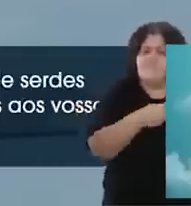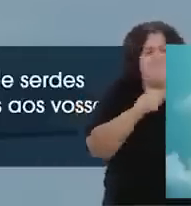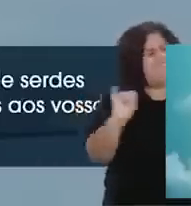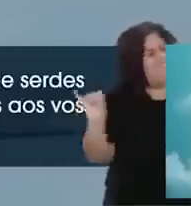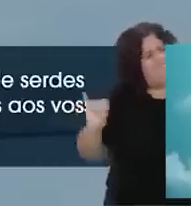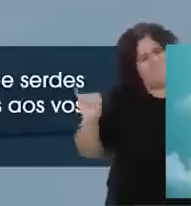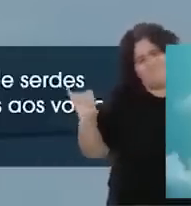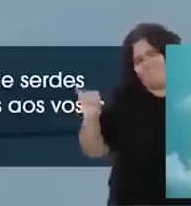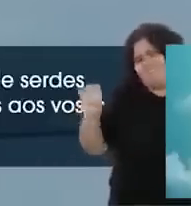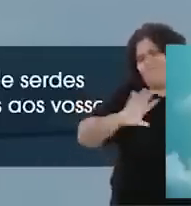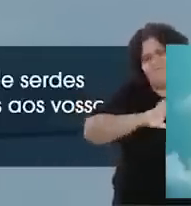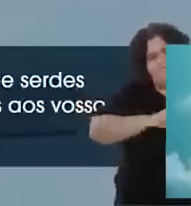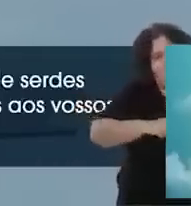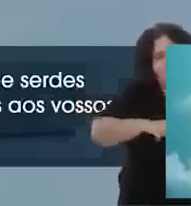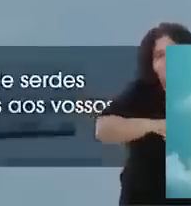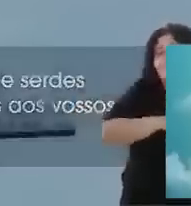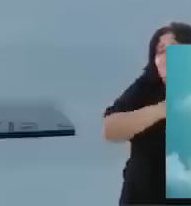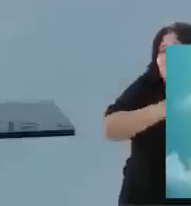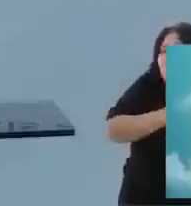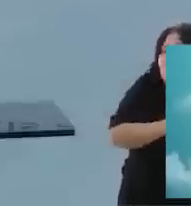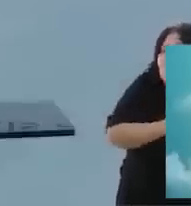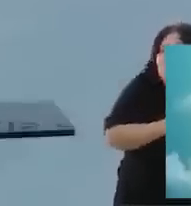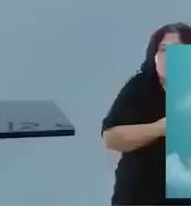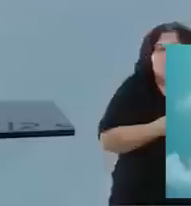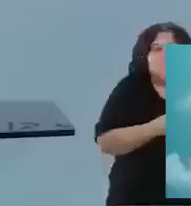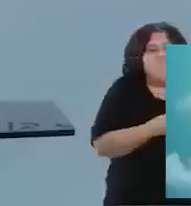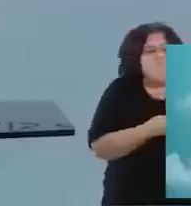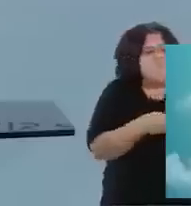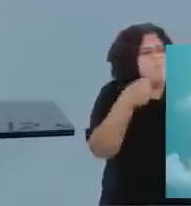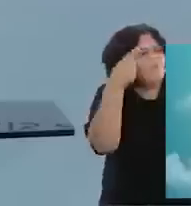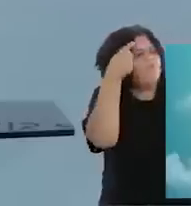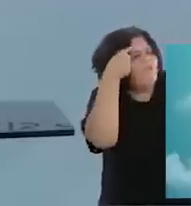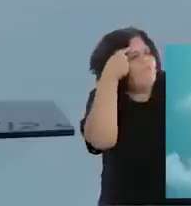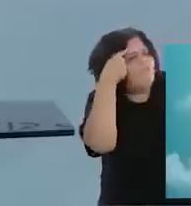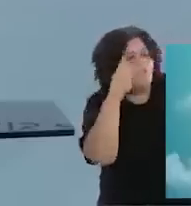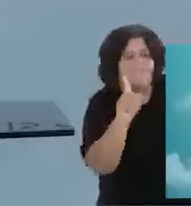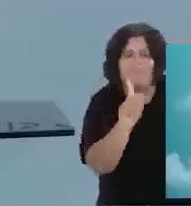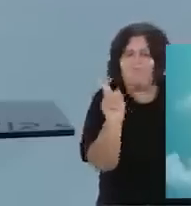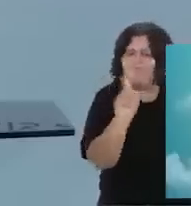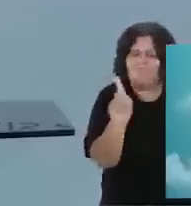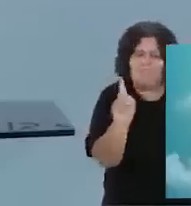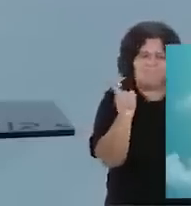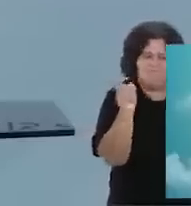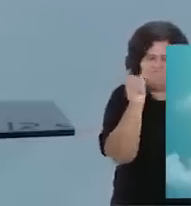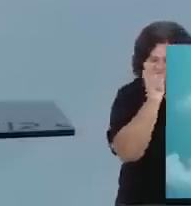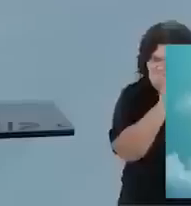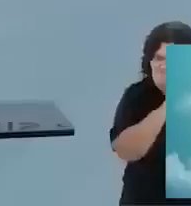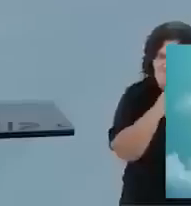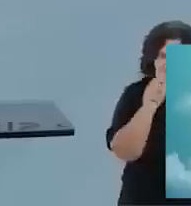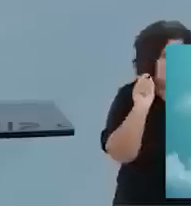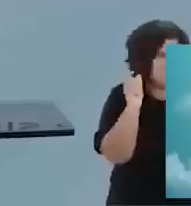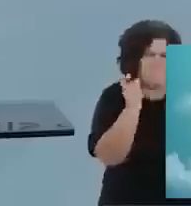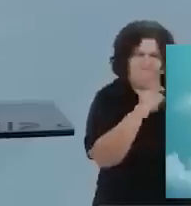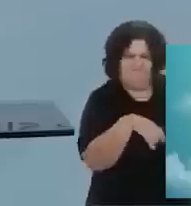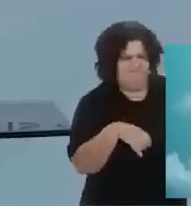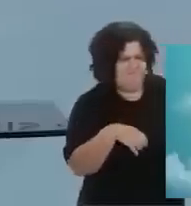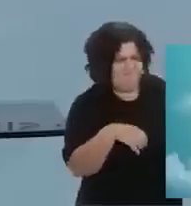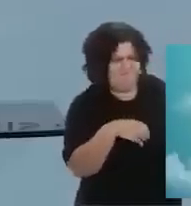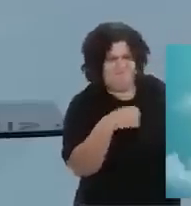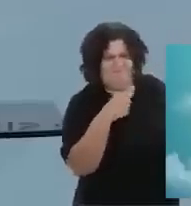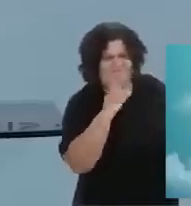Irmãos amados, a ideia aqui é a ideia de não nutrir inveja, não ter